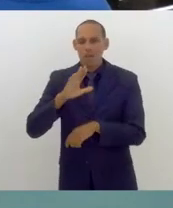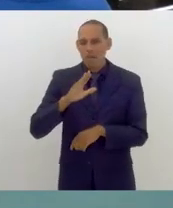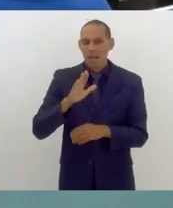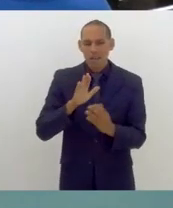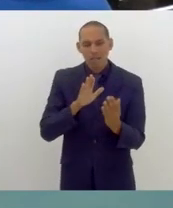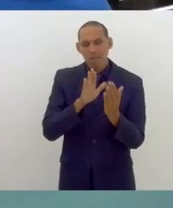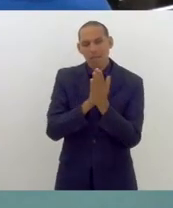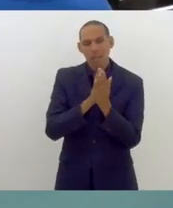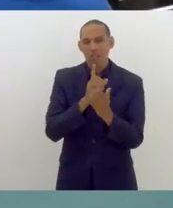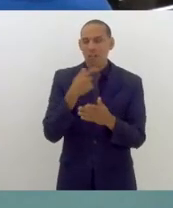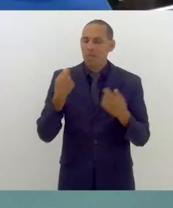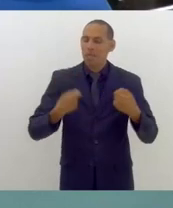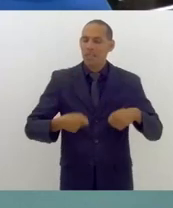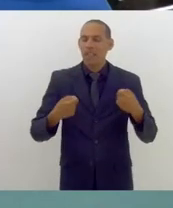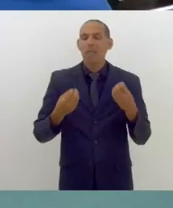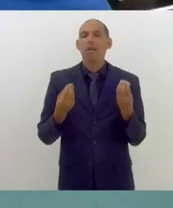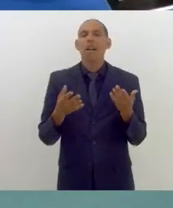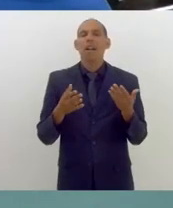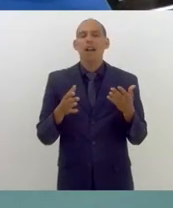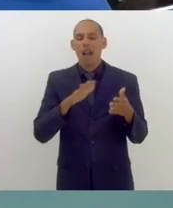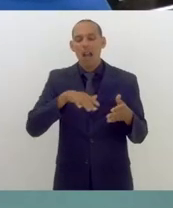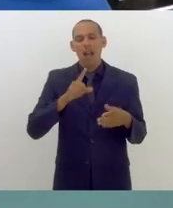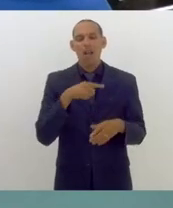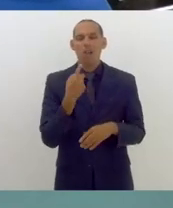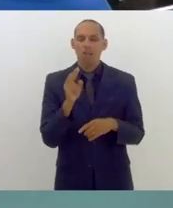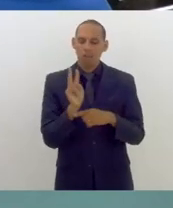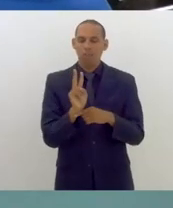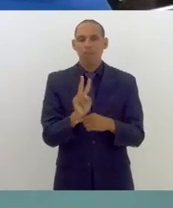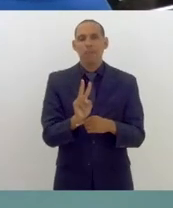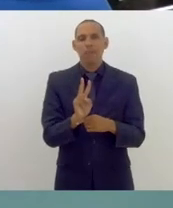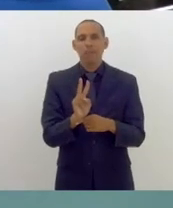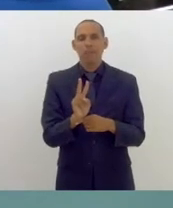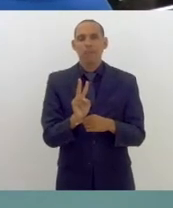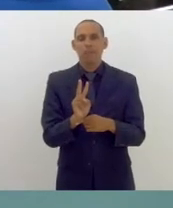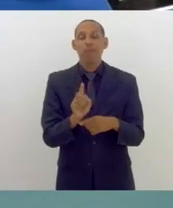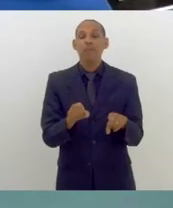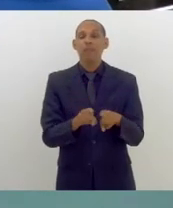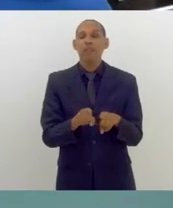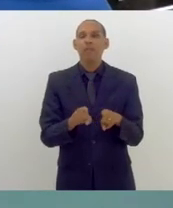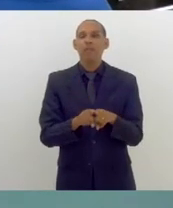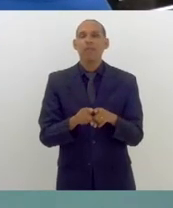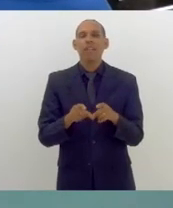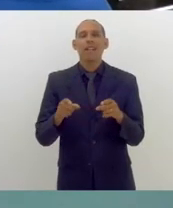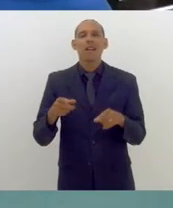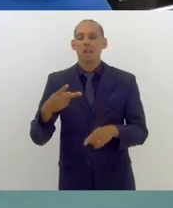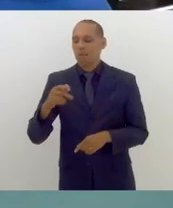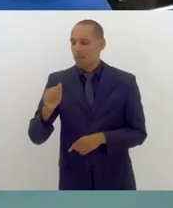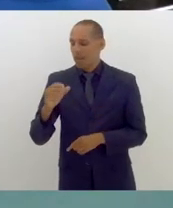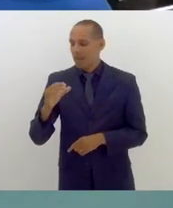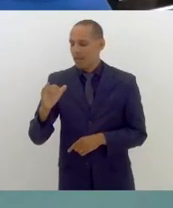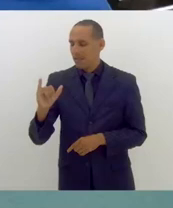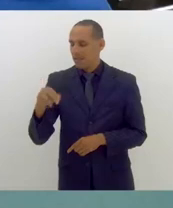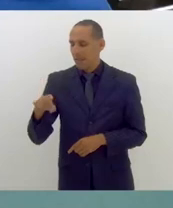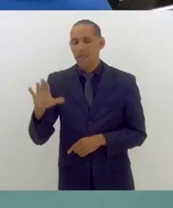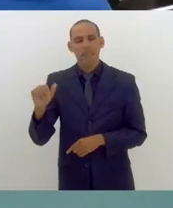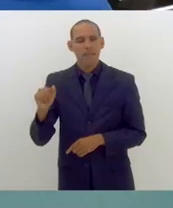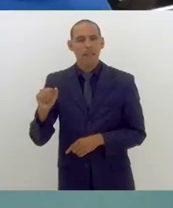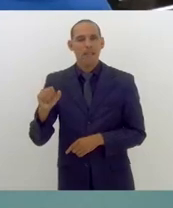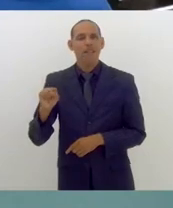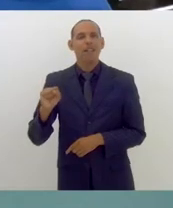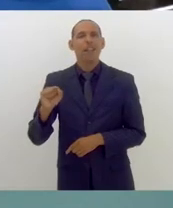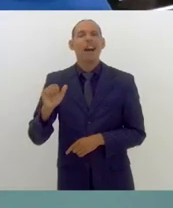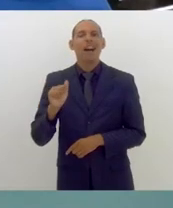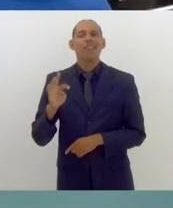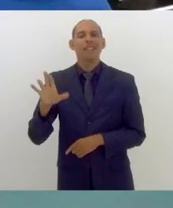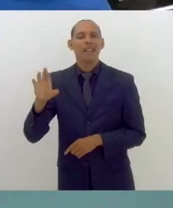enfrentamento que nós temos que ter para defender a nossa região você pode ter certeza que até o sanitário em Paciência não aconteceu foi uma luta